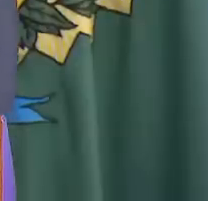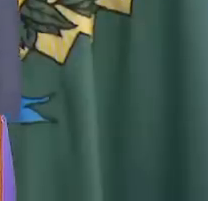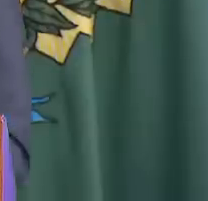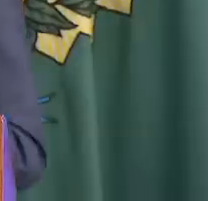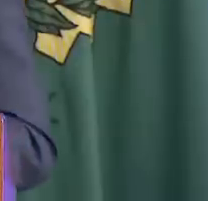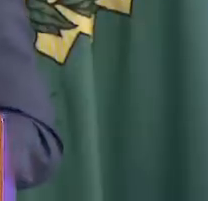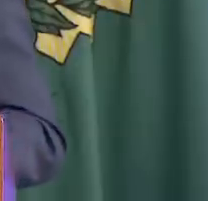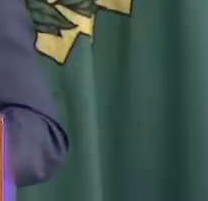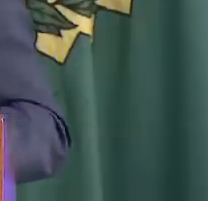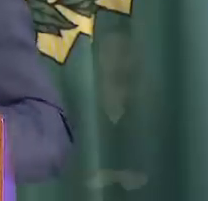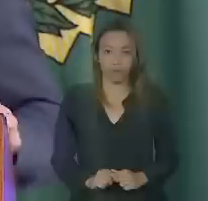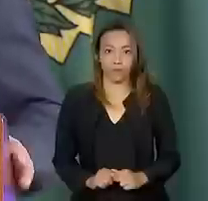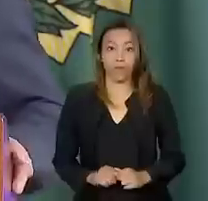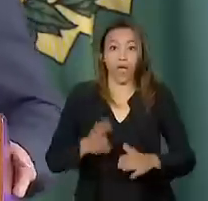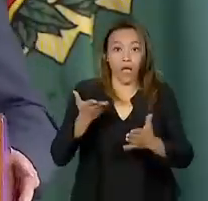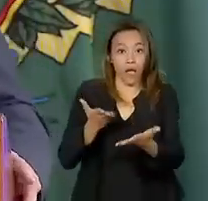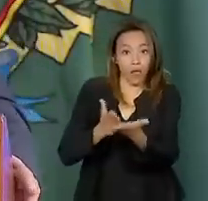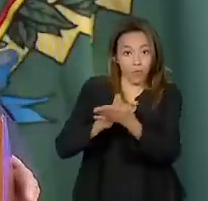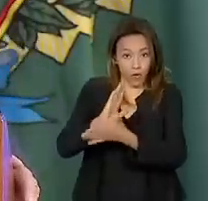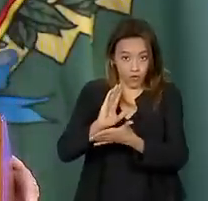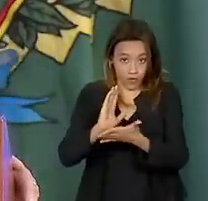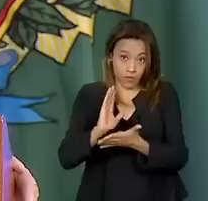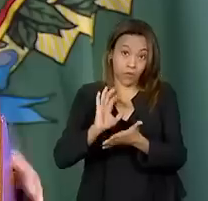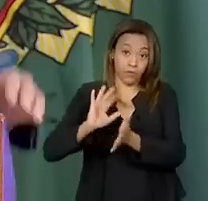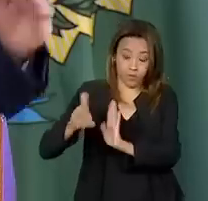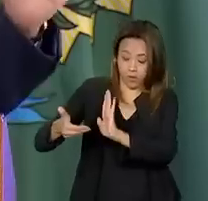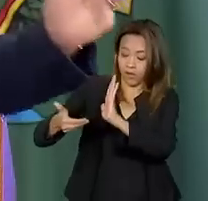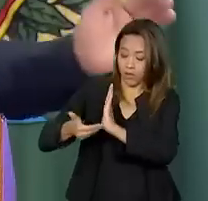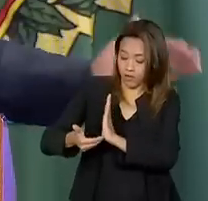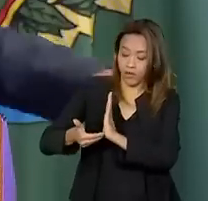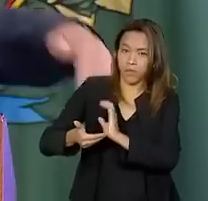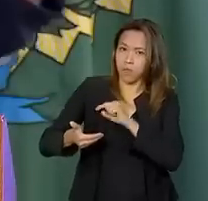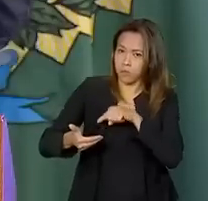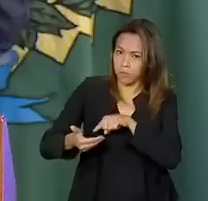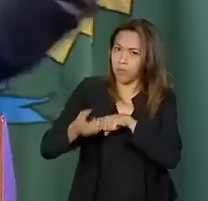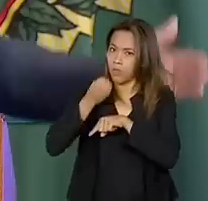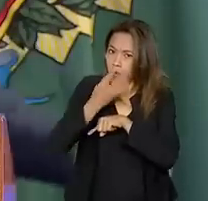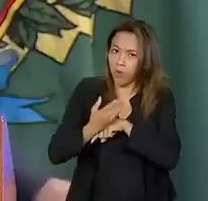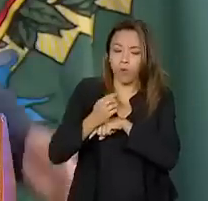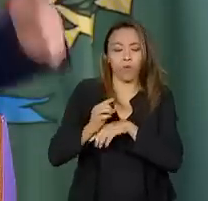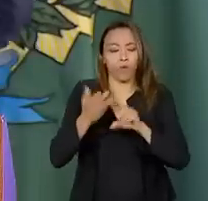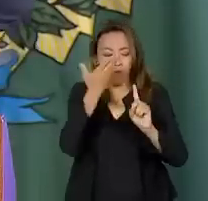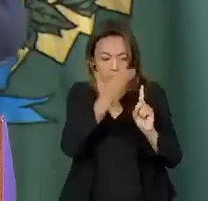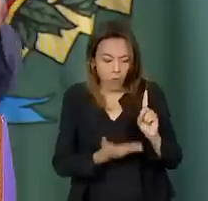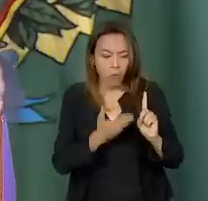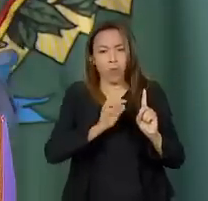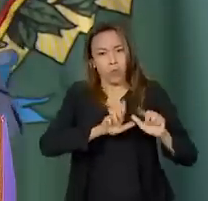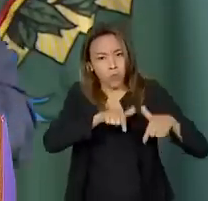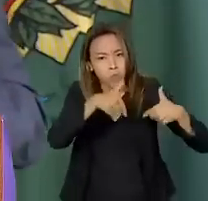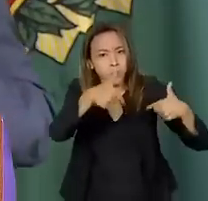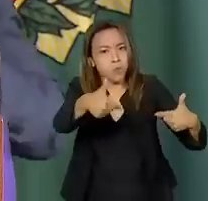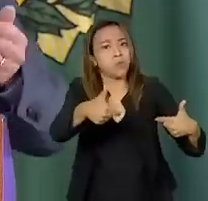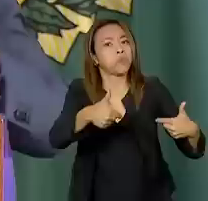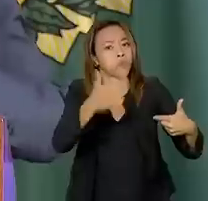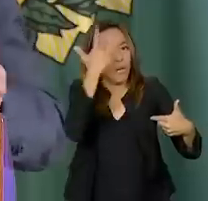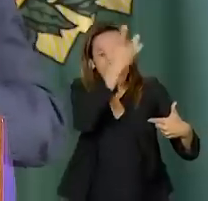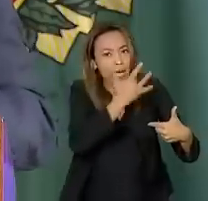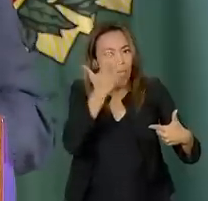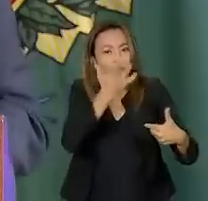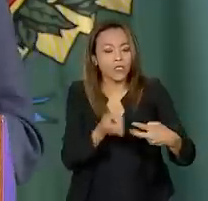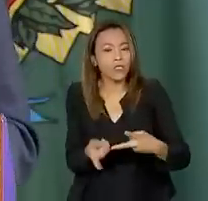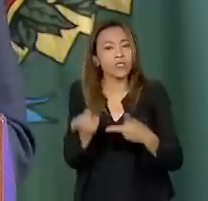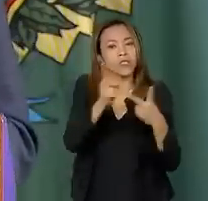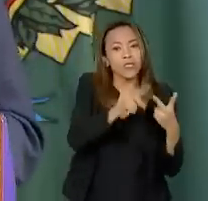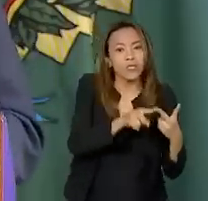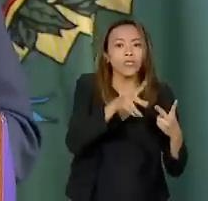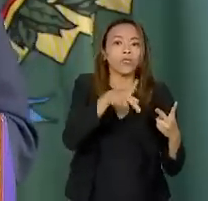vez a gente deve a boa atuação do Haddad, do Rui Costa, do nosso querido companheiro Padilha,